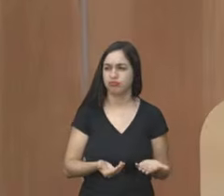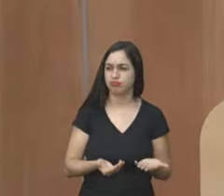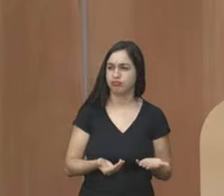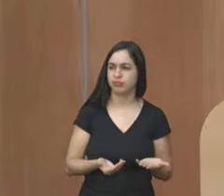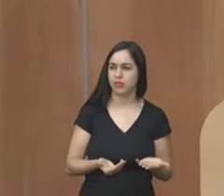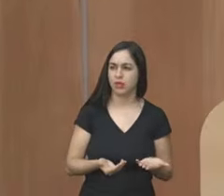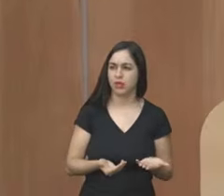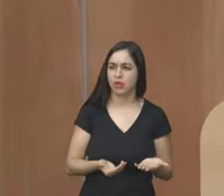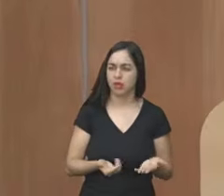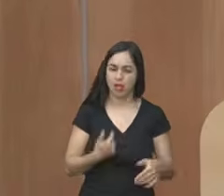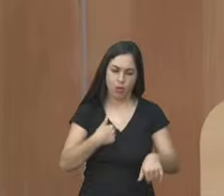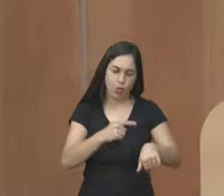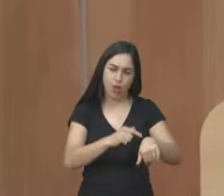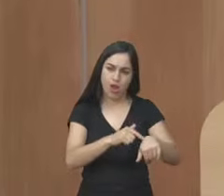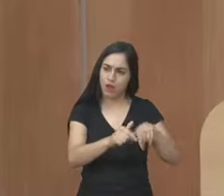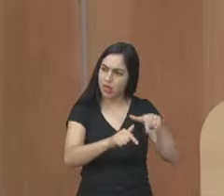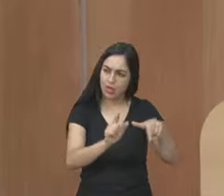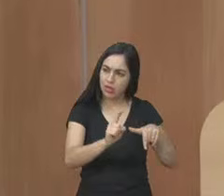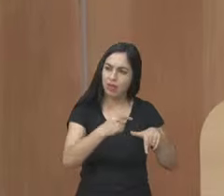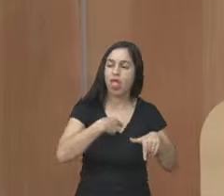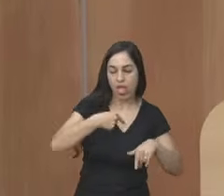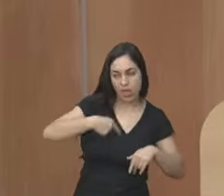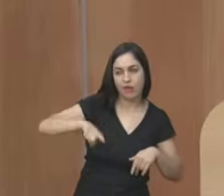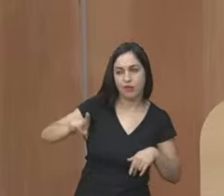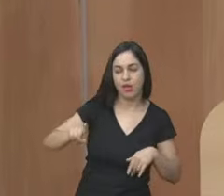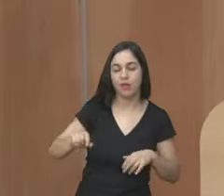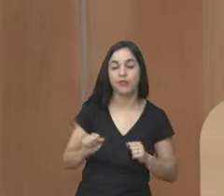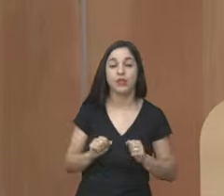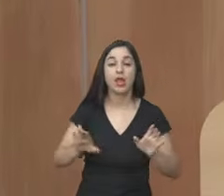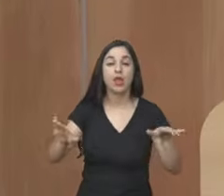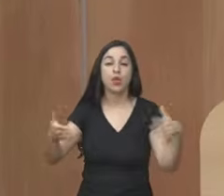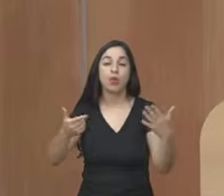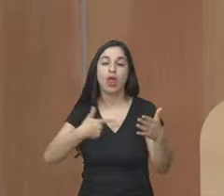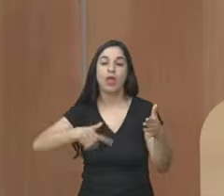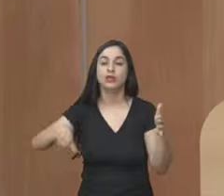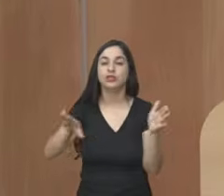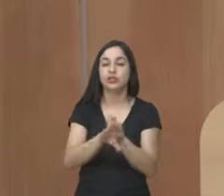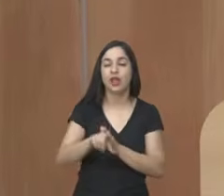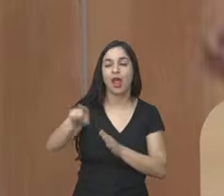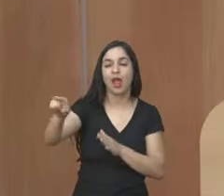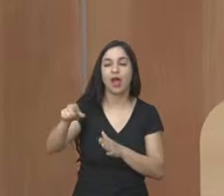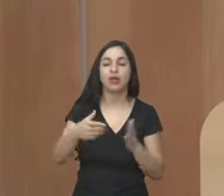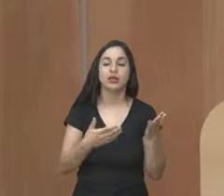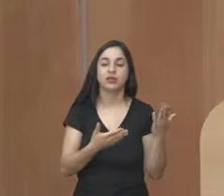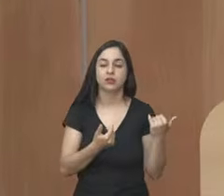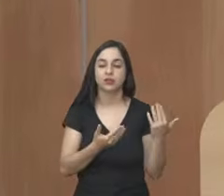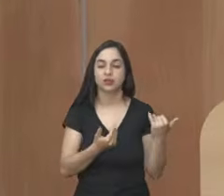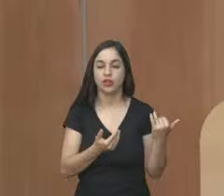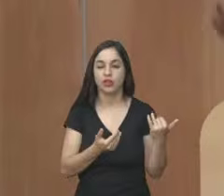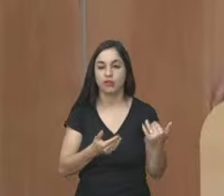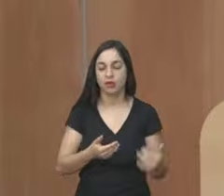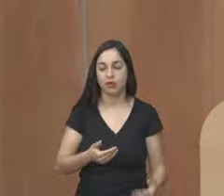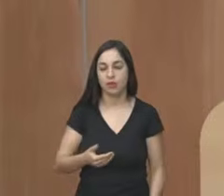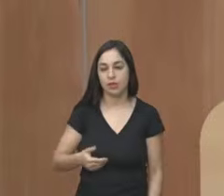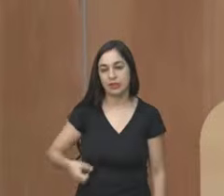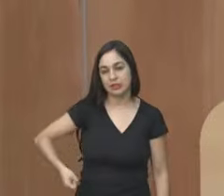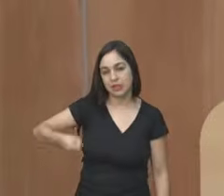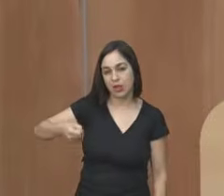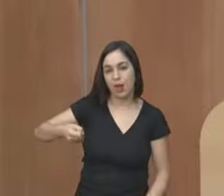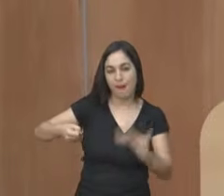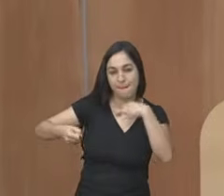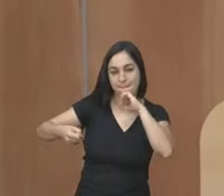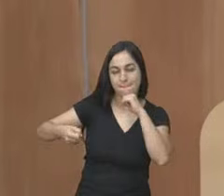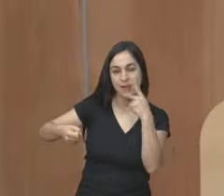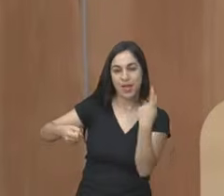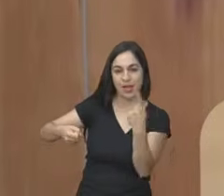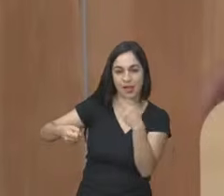fora de um horário meu aqui, eu posso ir lá sim. Quando eu cheguei, ele estava com uma sacolinha que o pai deu para ele,